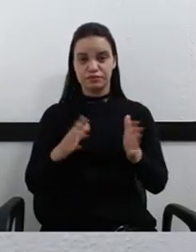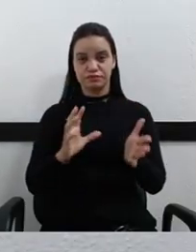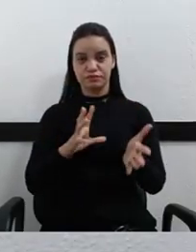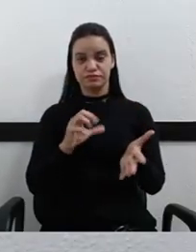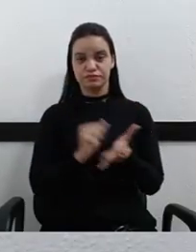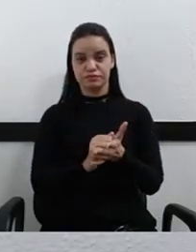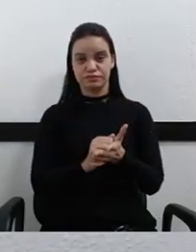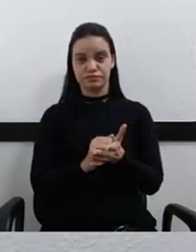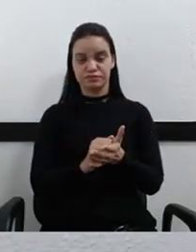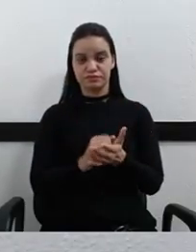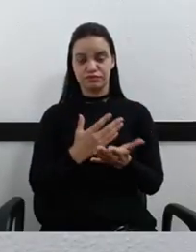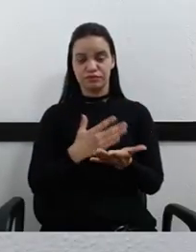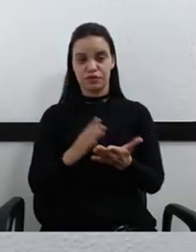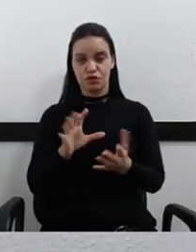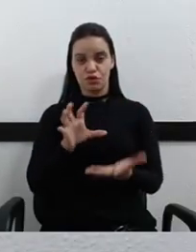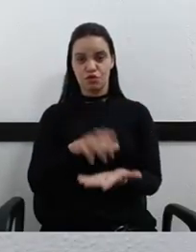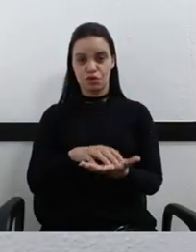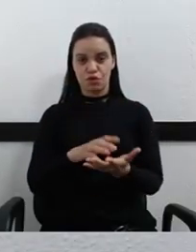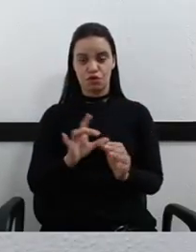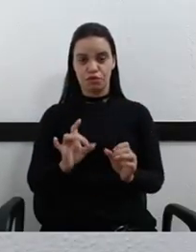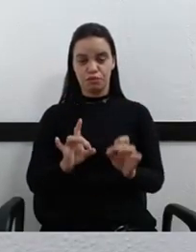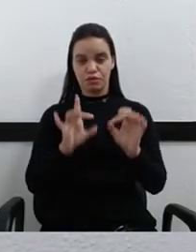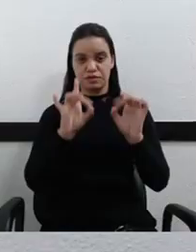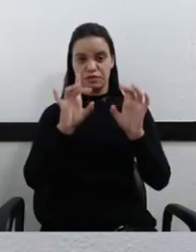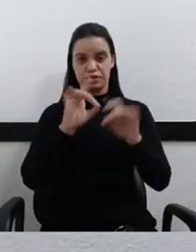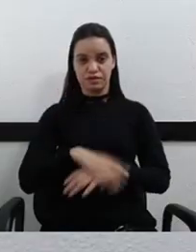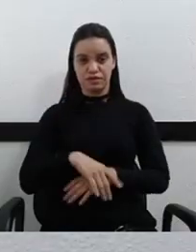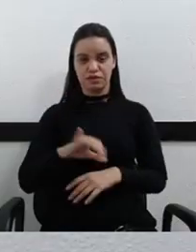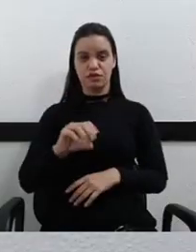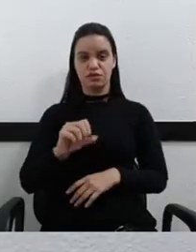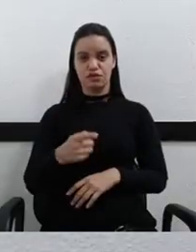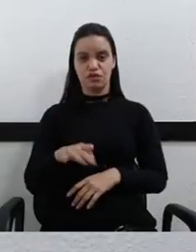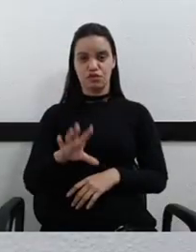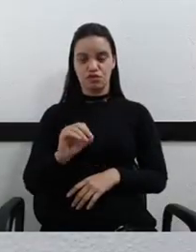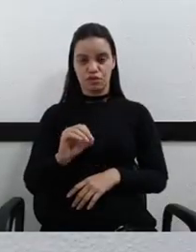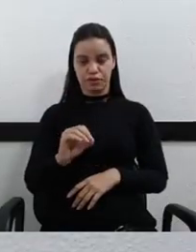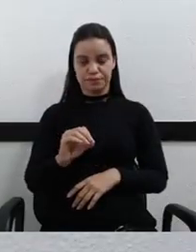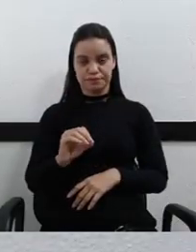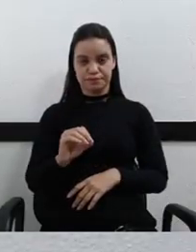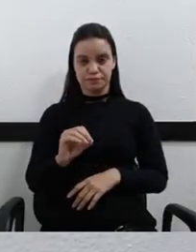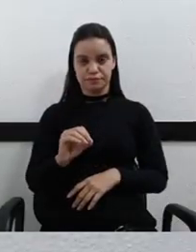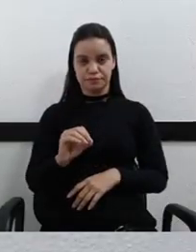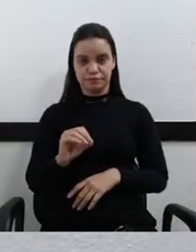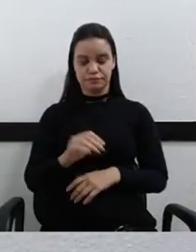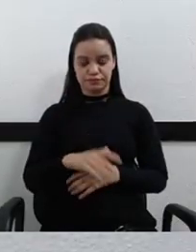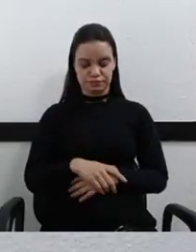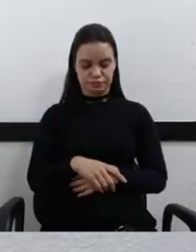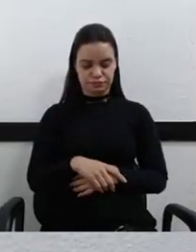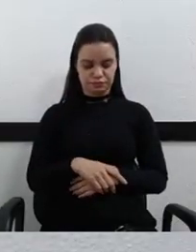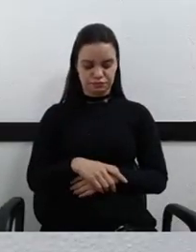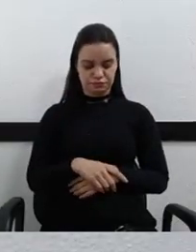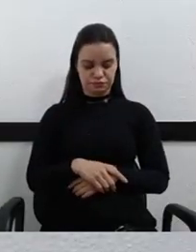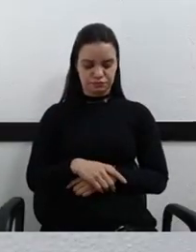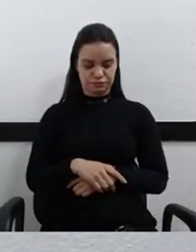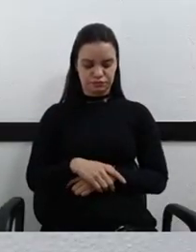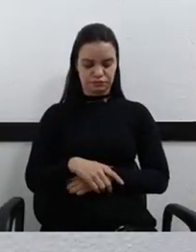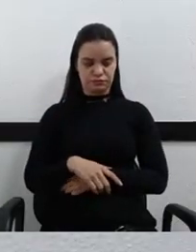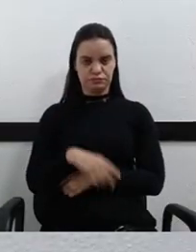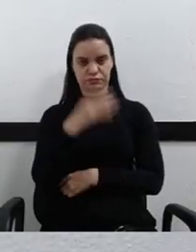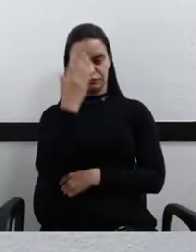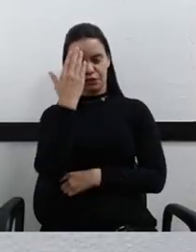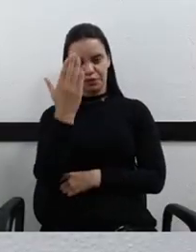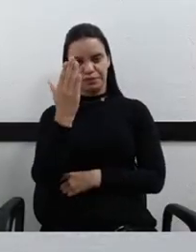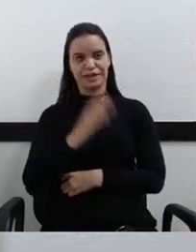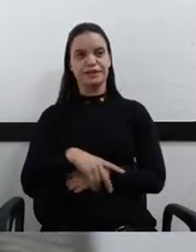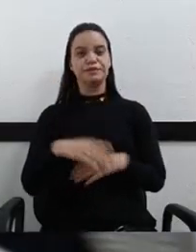para integrantes do Núcleo Especializado. O relator, conselheiro João Felipe B. Helene de Gouveia Reis, com a palavra. Obrigado,